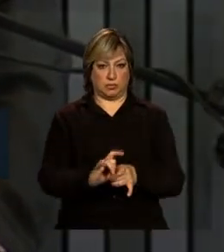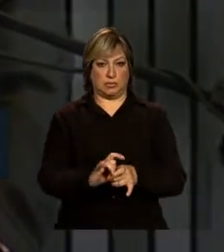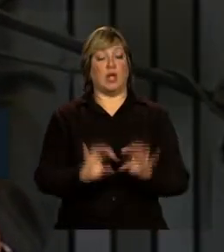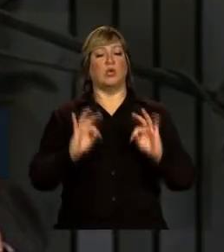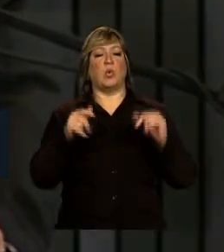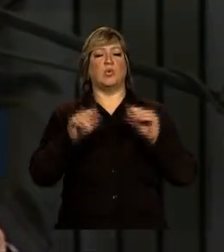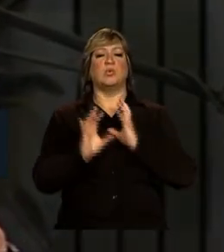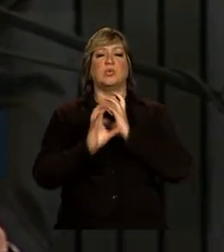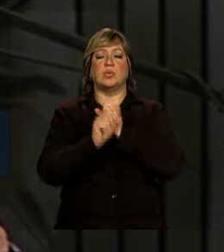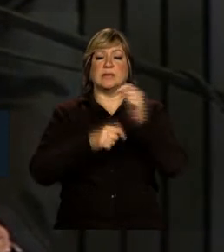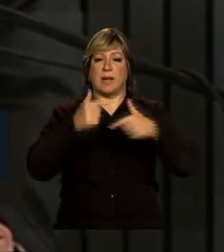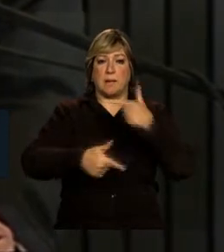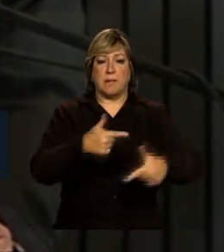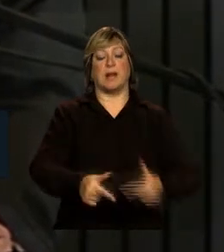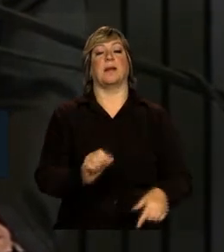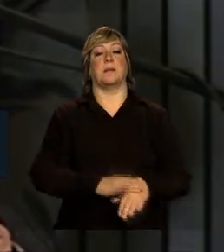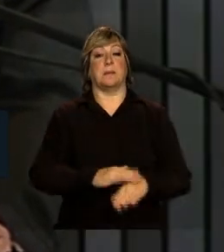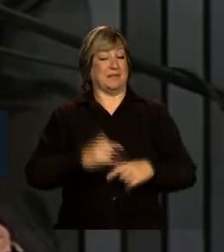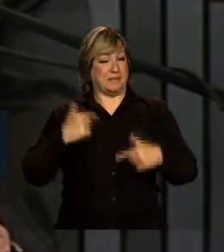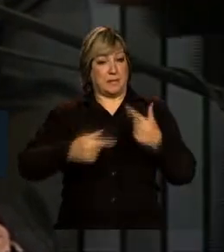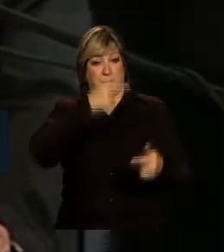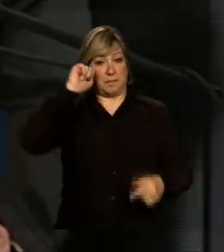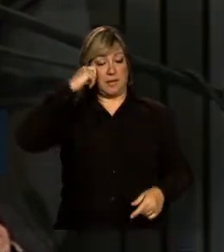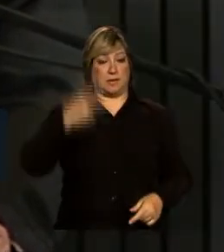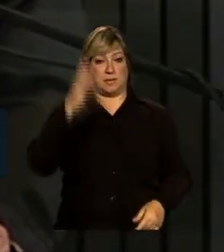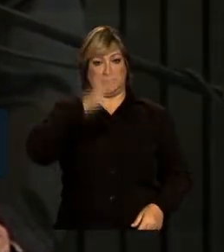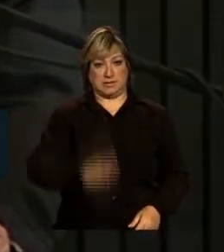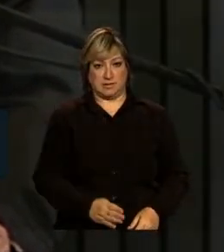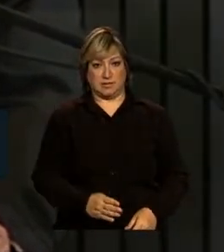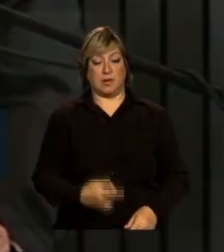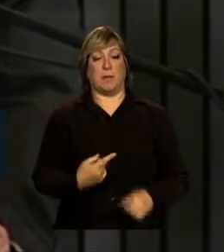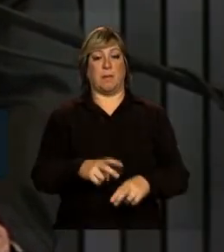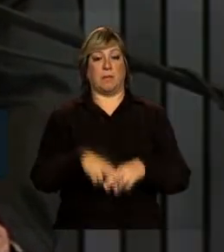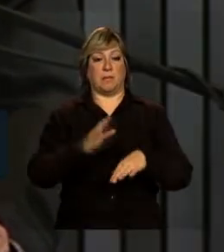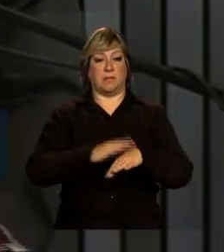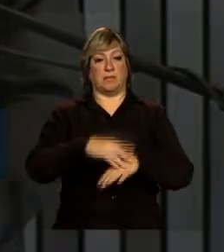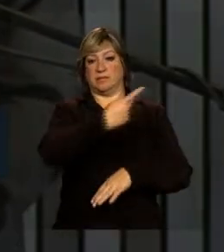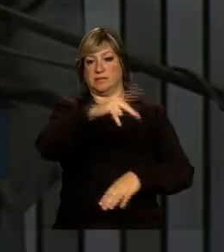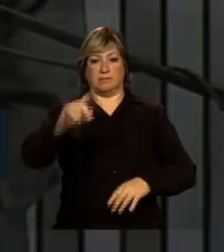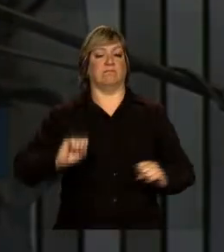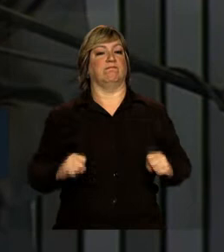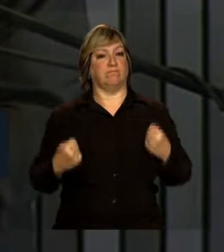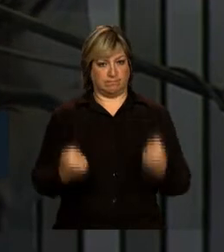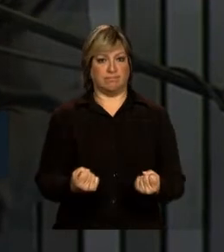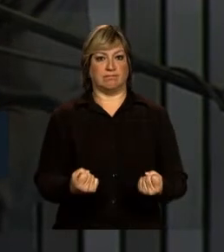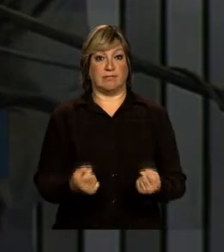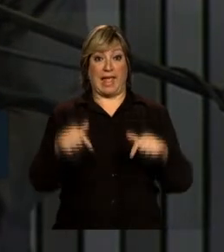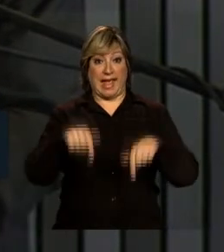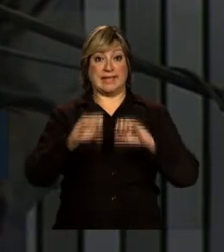trajetória é fruto da luta do movimento negro brasileiro, por intermédio de seus militantes. Este